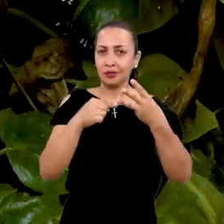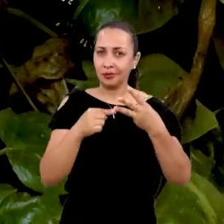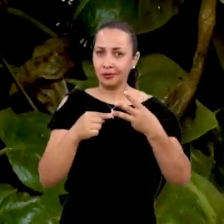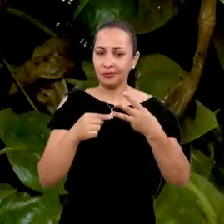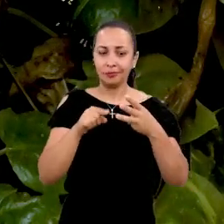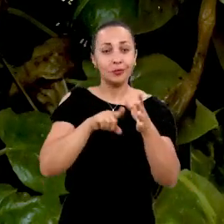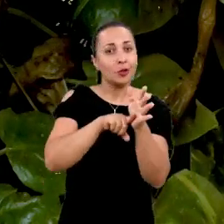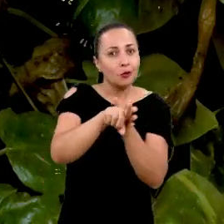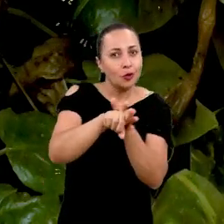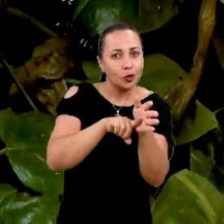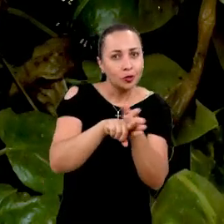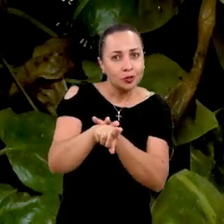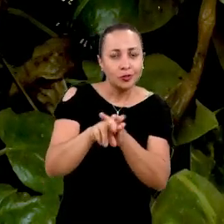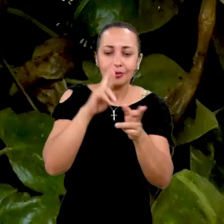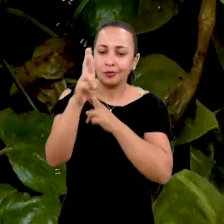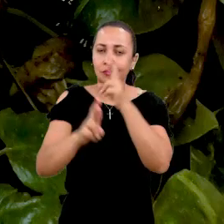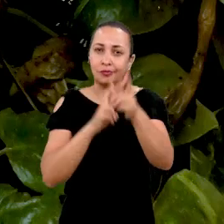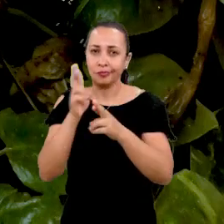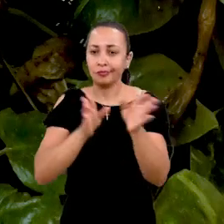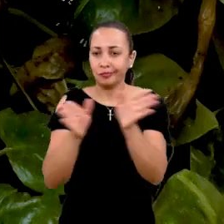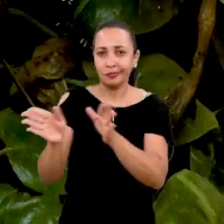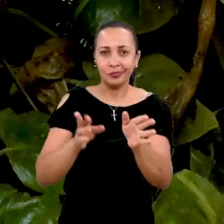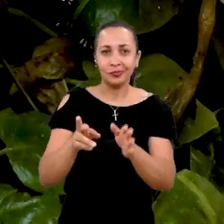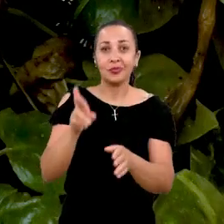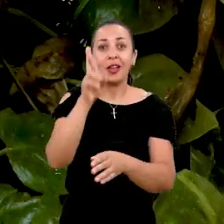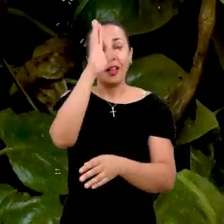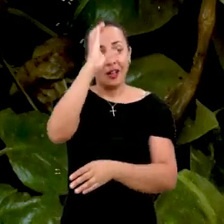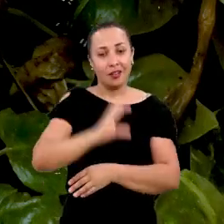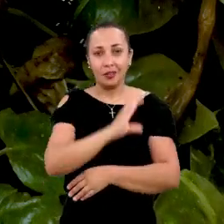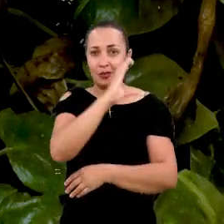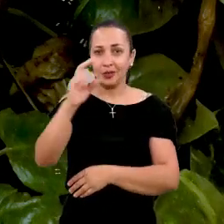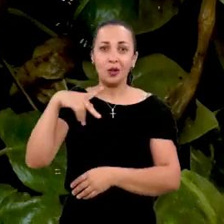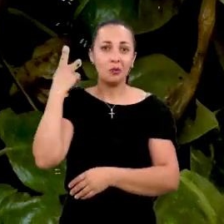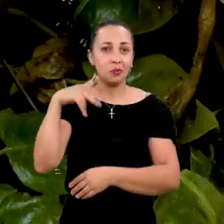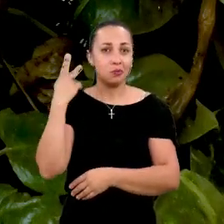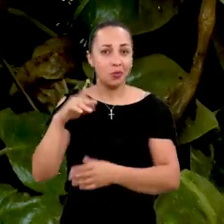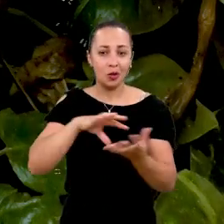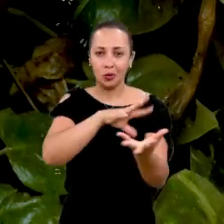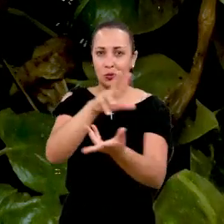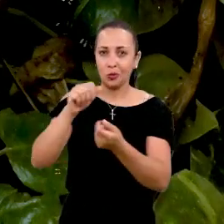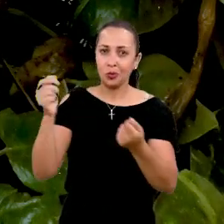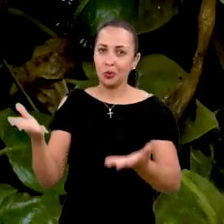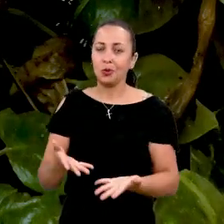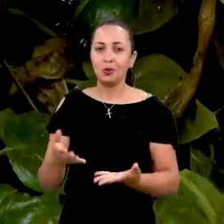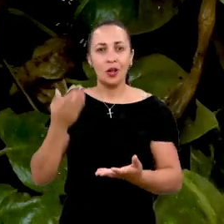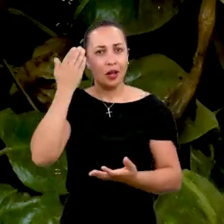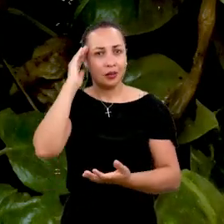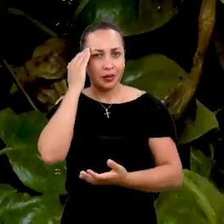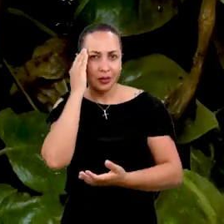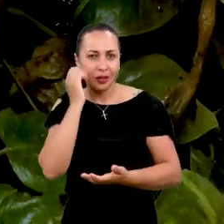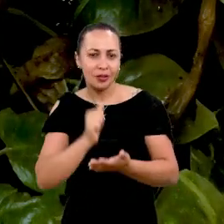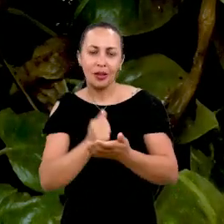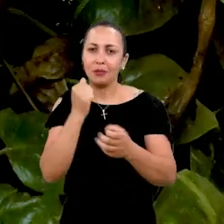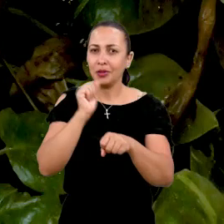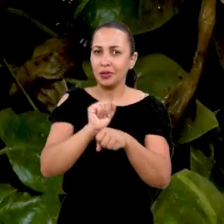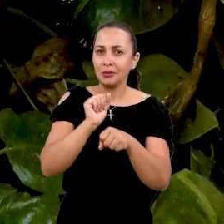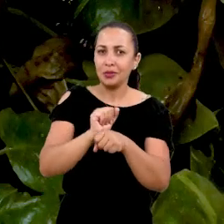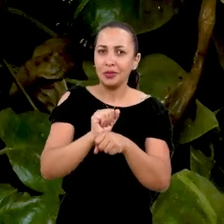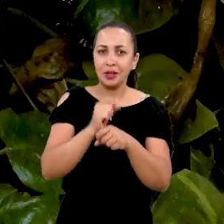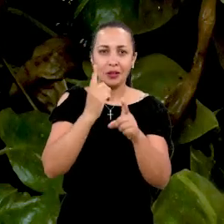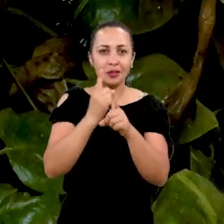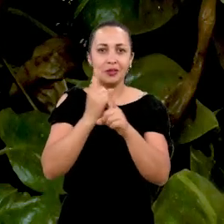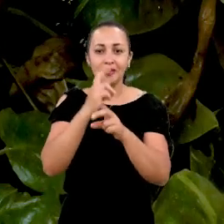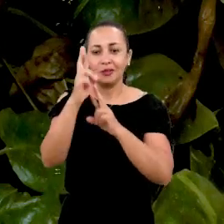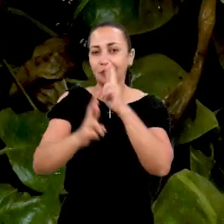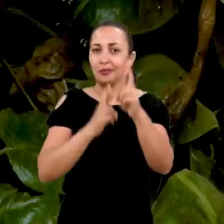3 premissas: investigação das relações entre catolicismo e política no mundo contemporâneo, compreensão das perspectivas